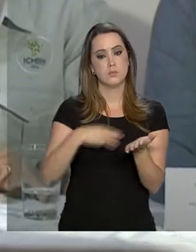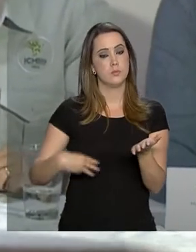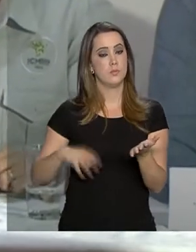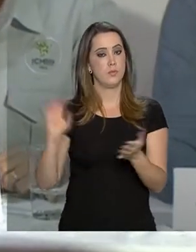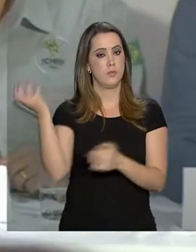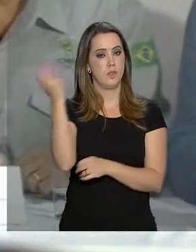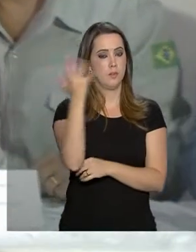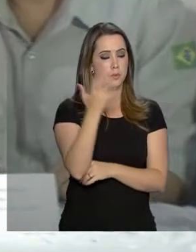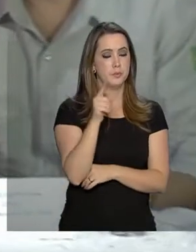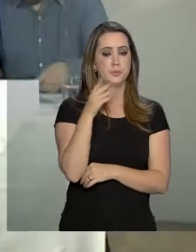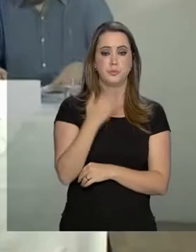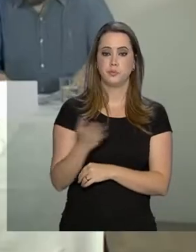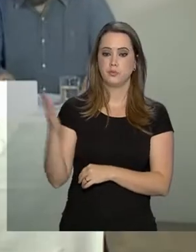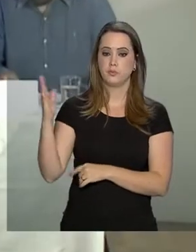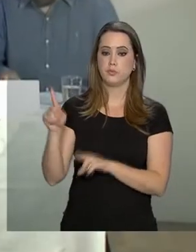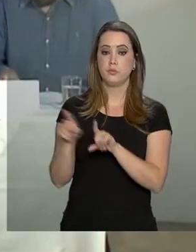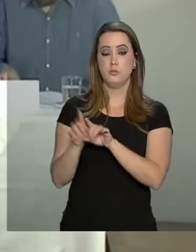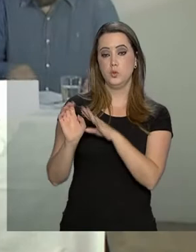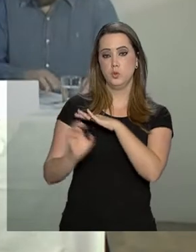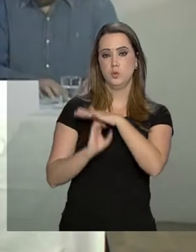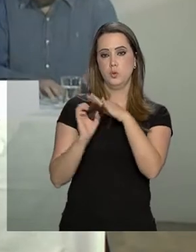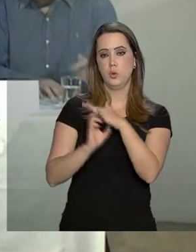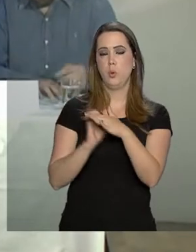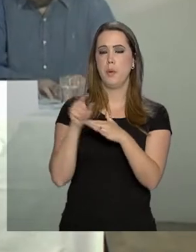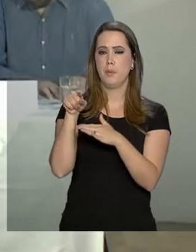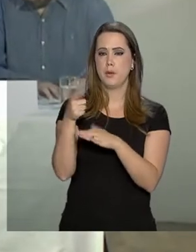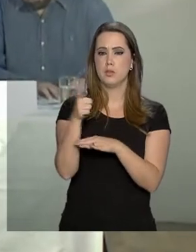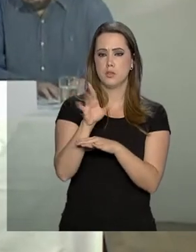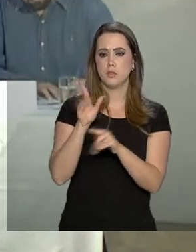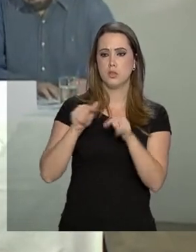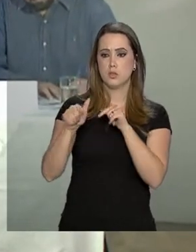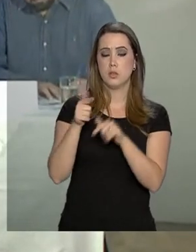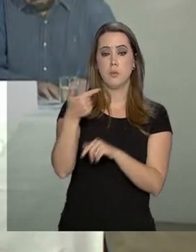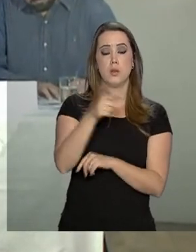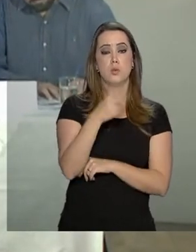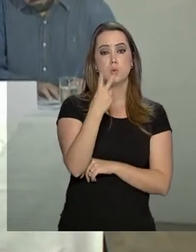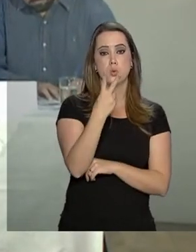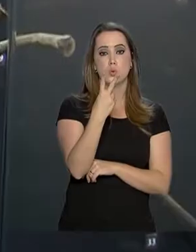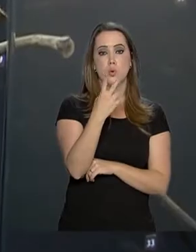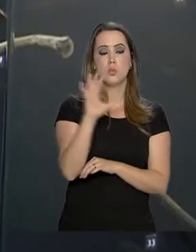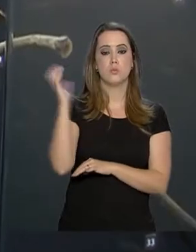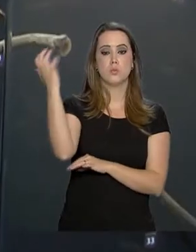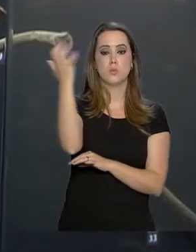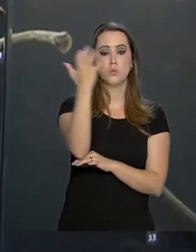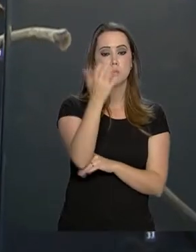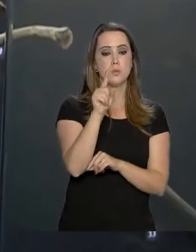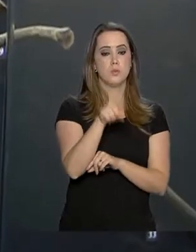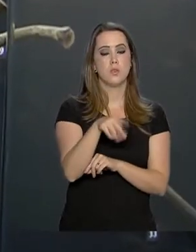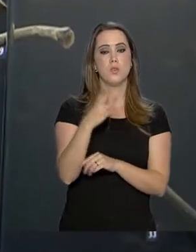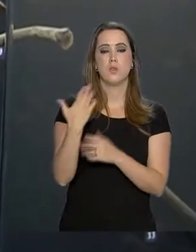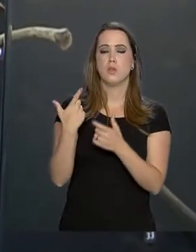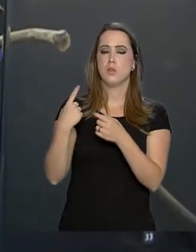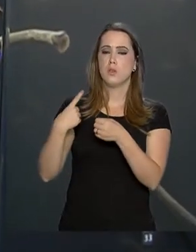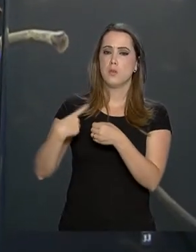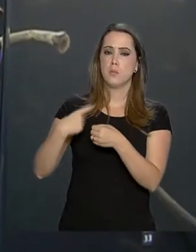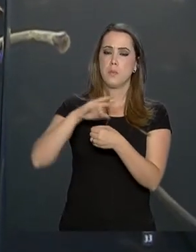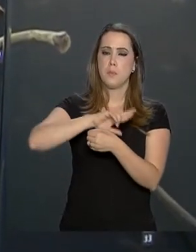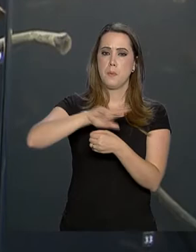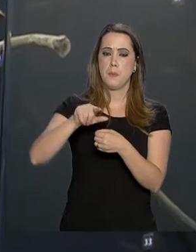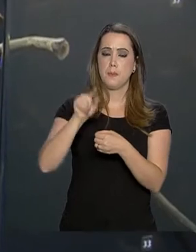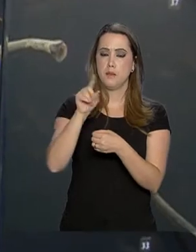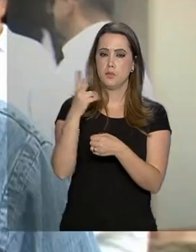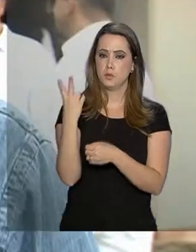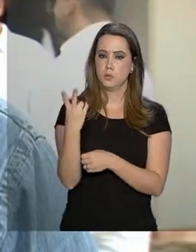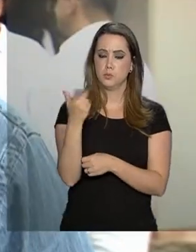ambiente e ricardo sales da empresa hope que já atua em outros dois parques nacionais da serra dos órgãos e do pau